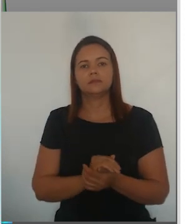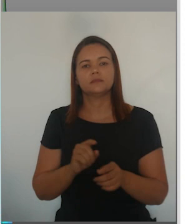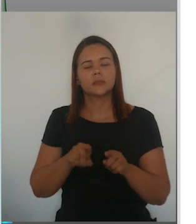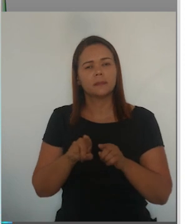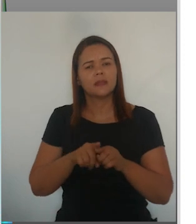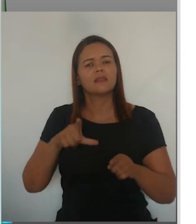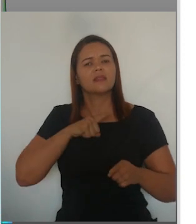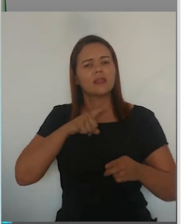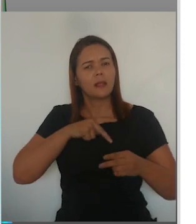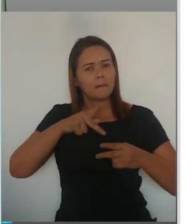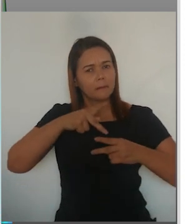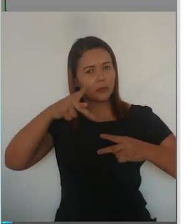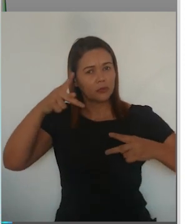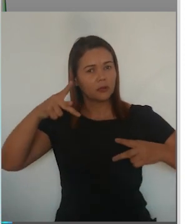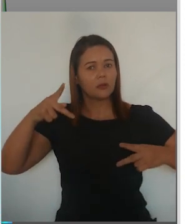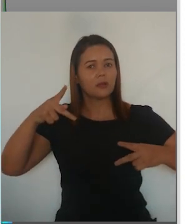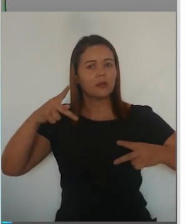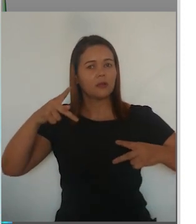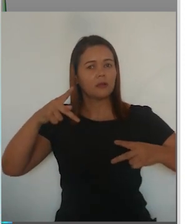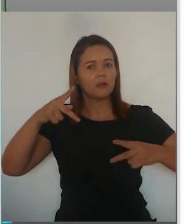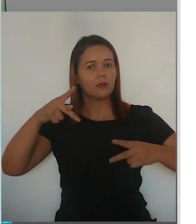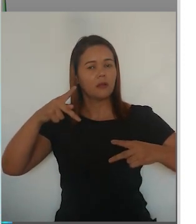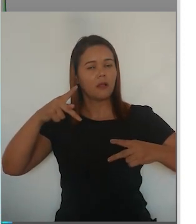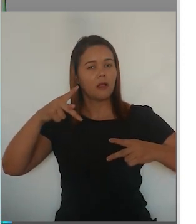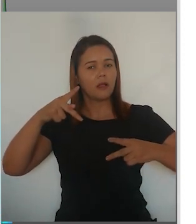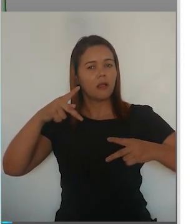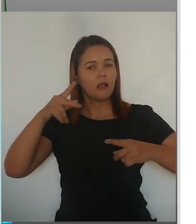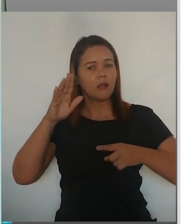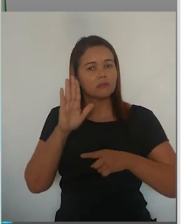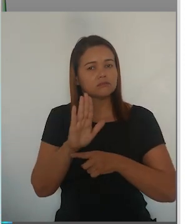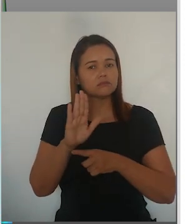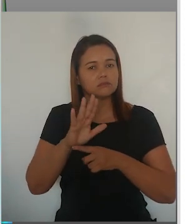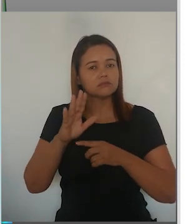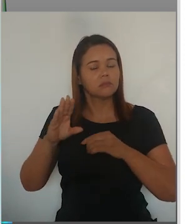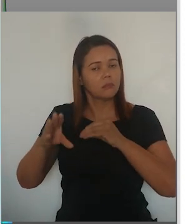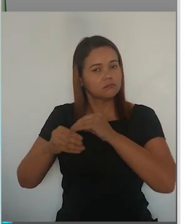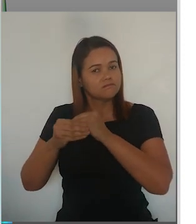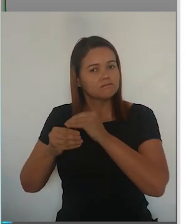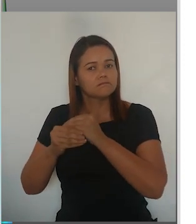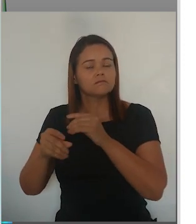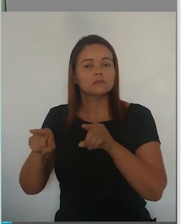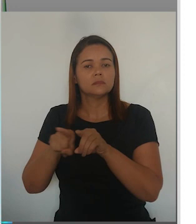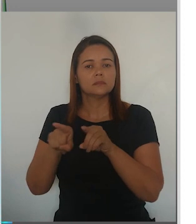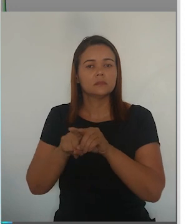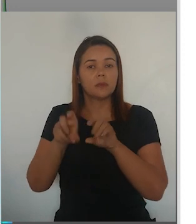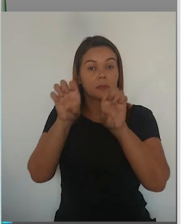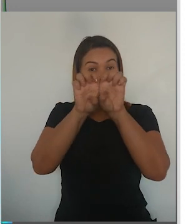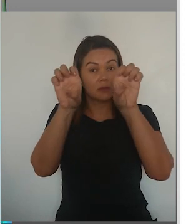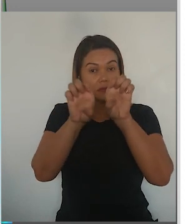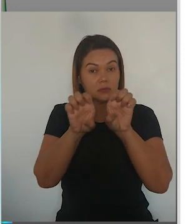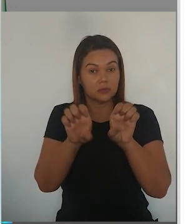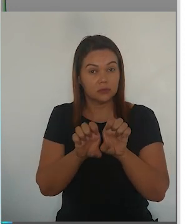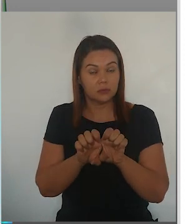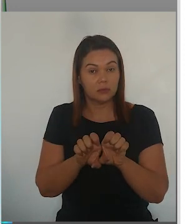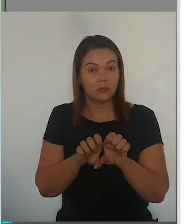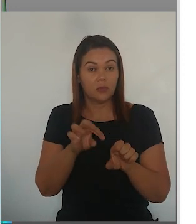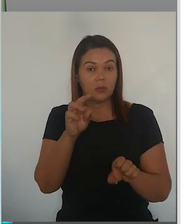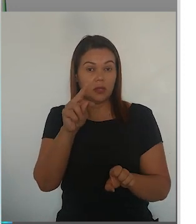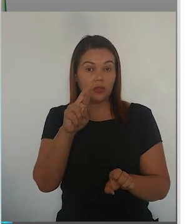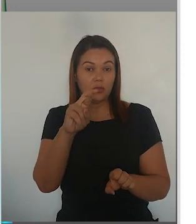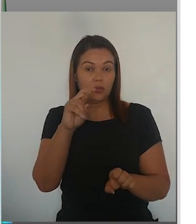Observa-se ainda a participação de proteínas acessórias para manter a